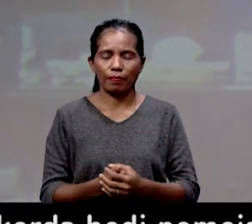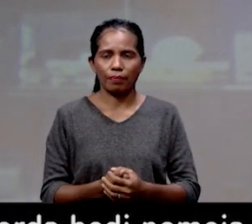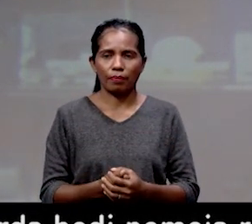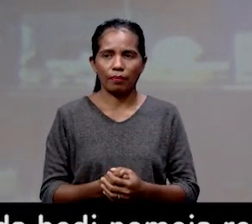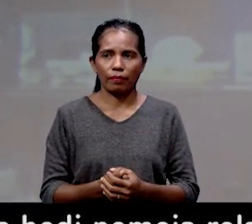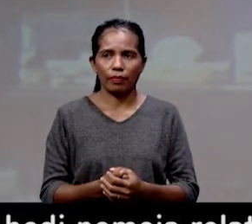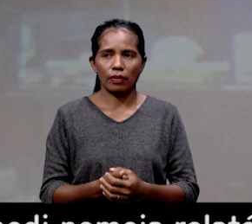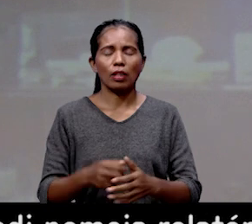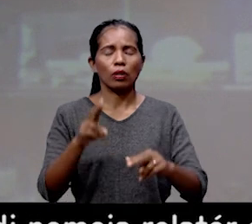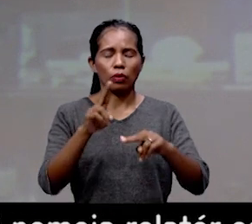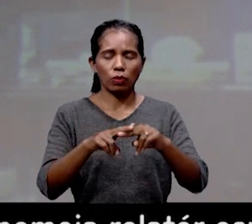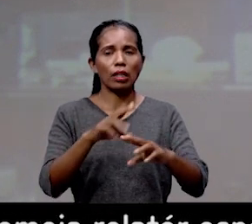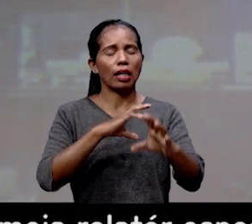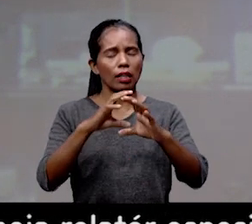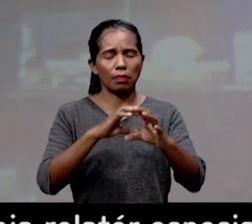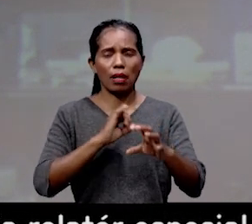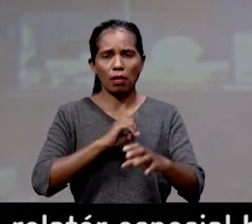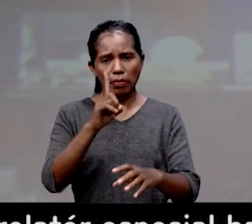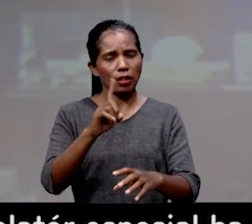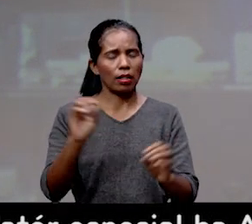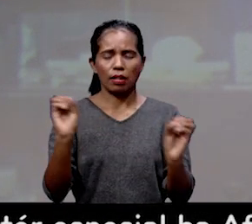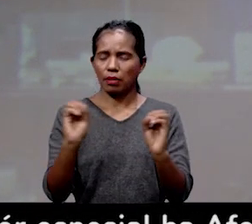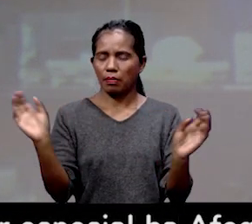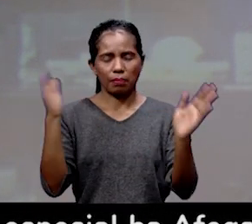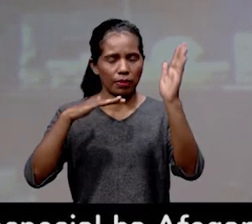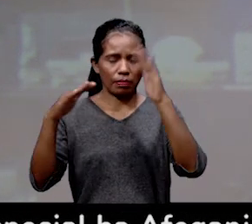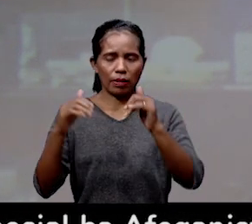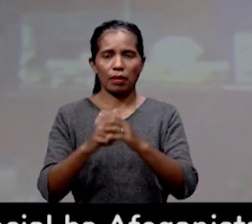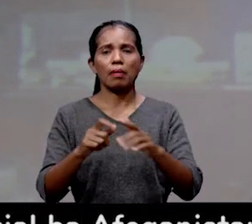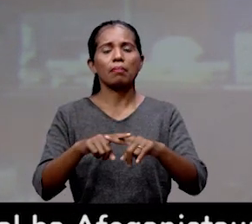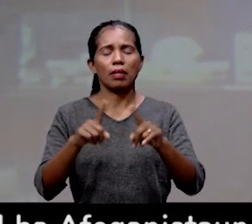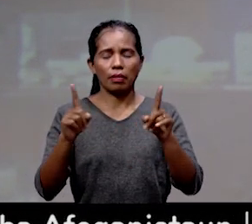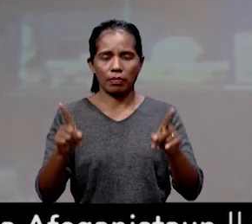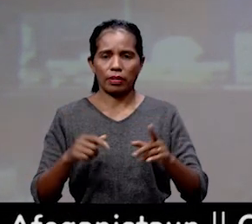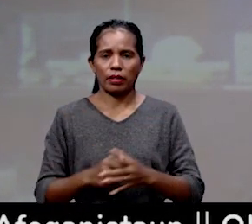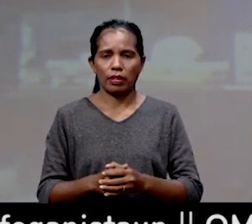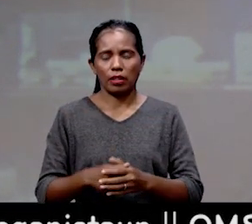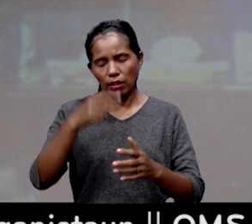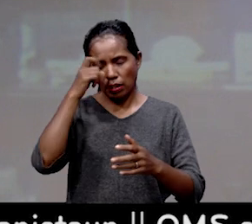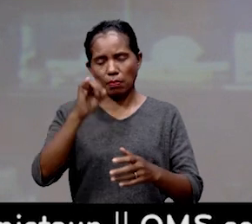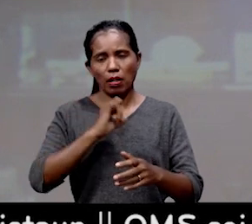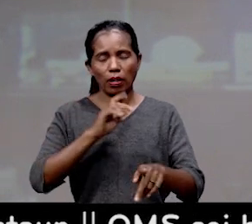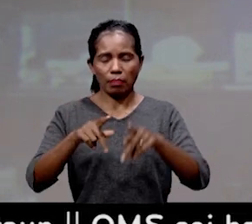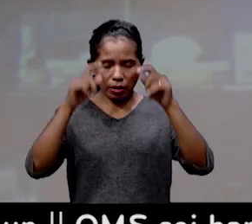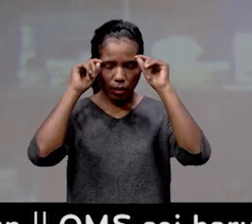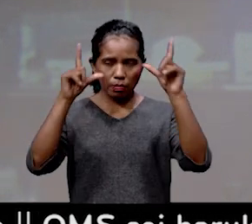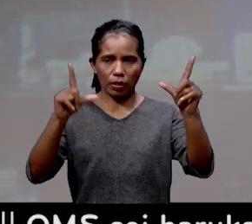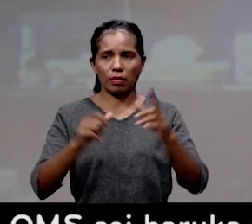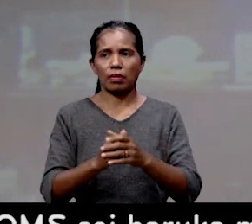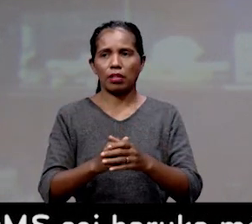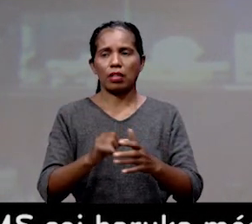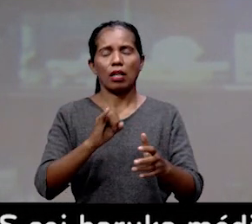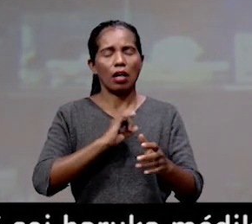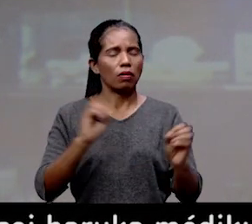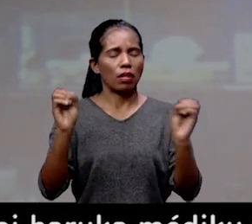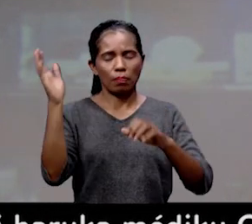satu nih kereta. Bahau pesol ada problema. Bahau pesol ada problema. Pesol Luis ada problema ida. Tama kau timur orang Indonesia na. Hau mau berantara nih uang bahau ada problema